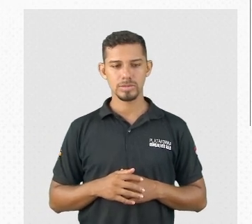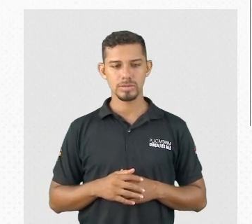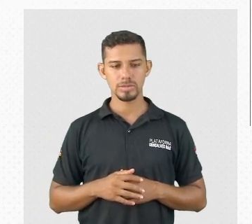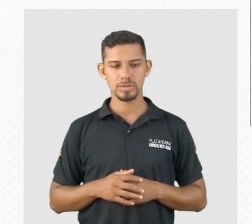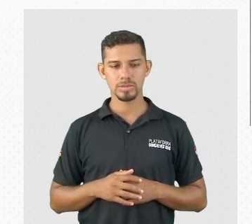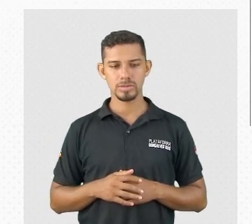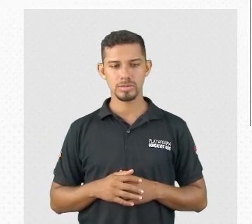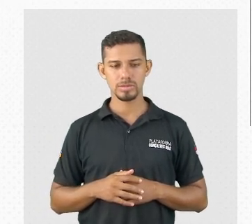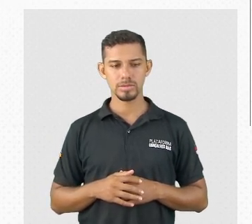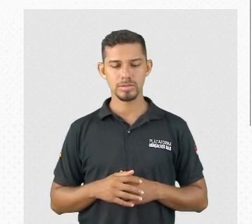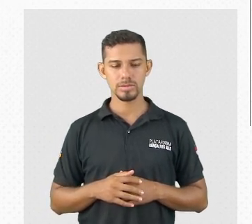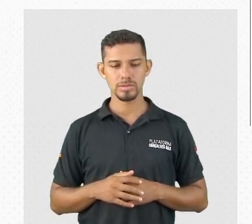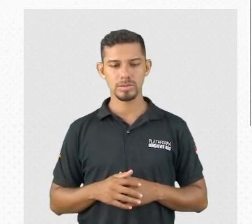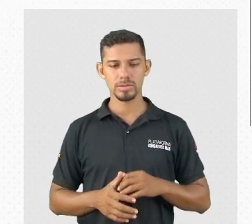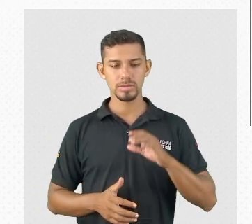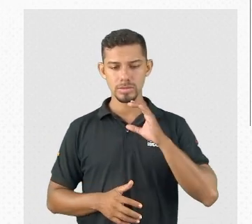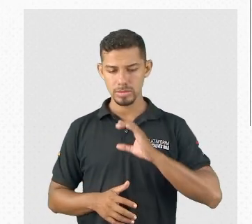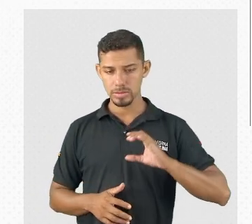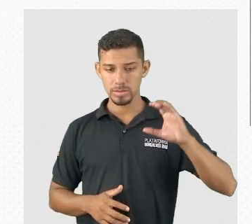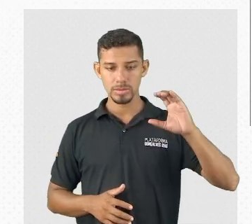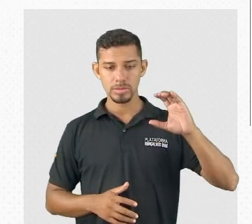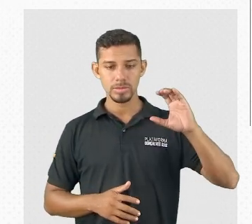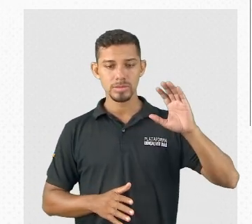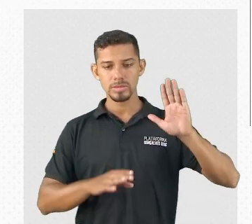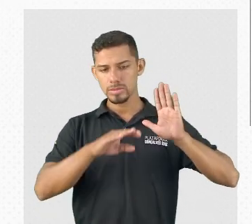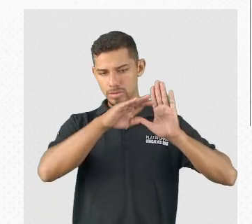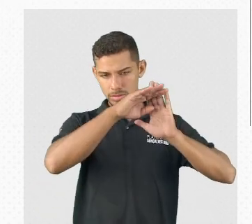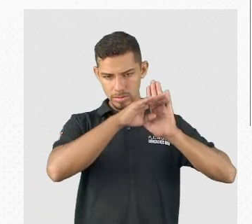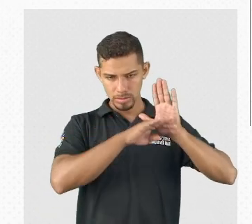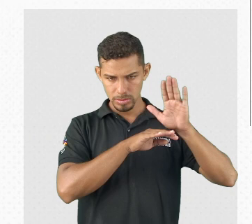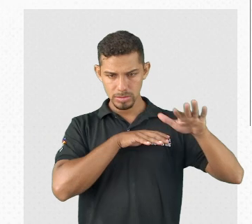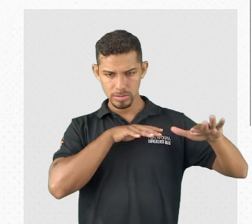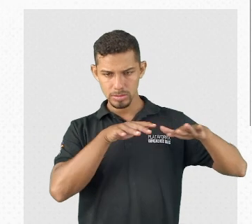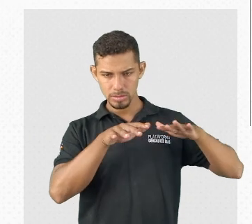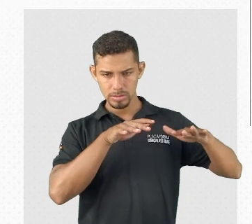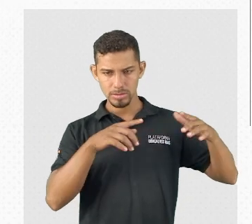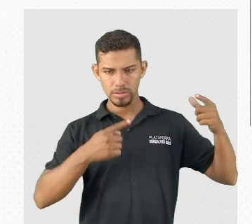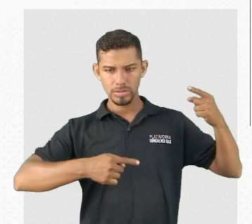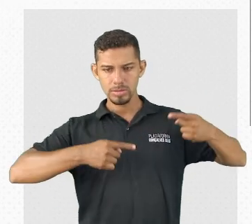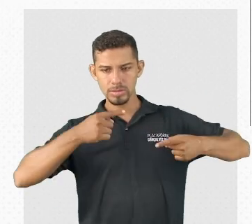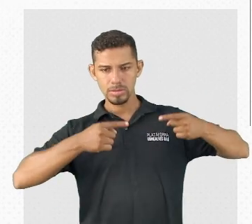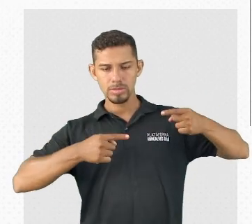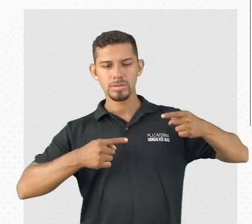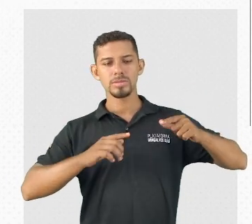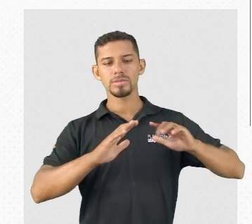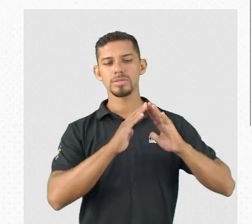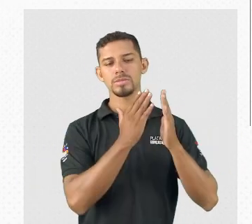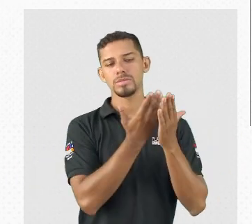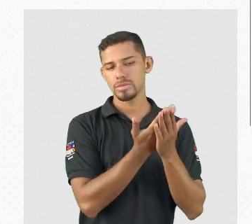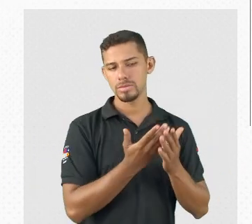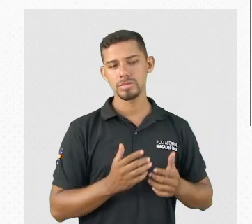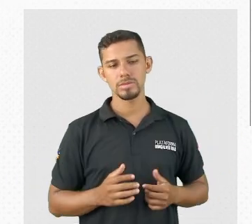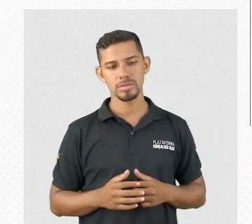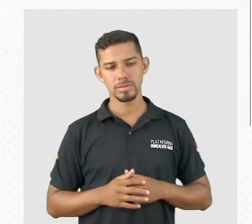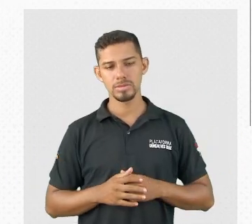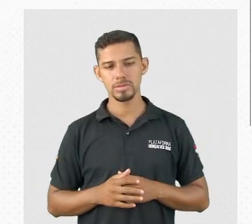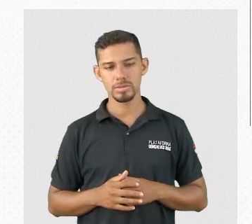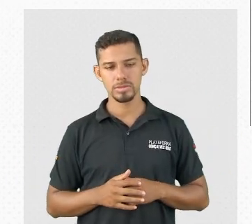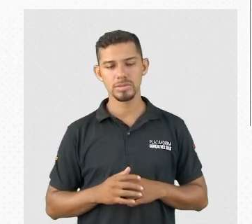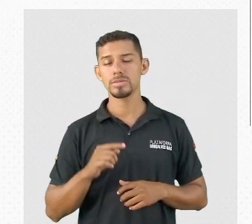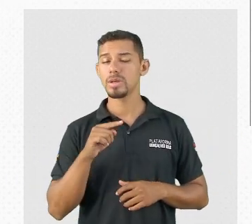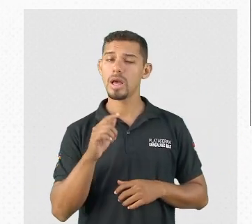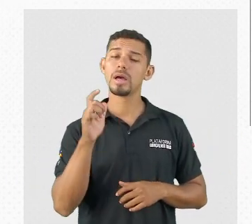lá para a gente terminar de comentar. Letra C, programas de mobilização política nas escolas. Isso